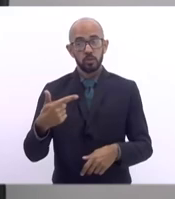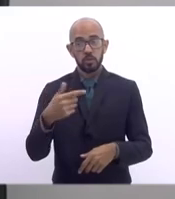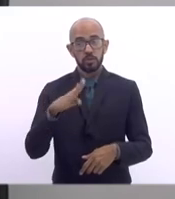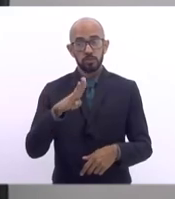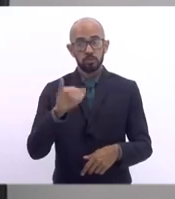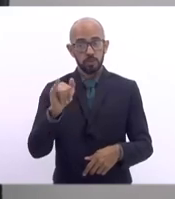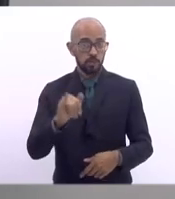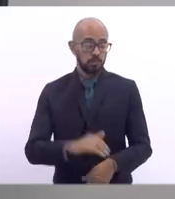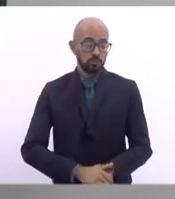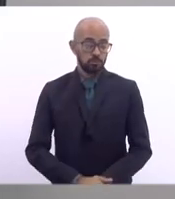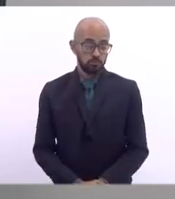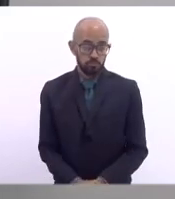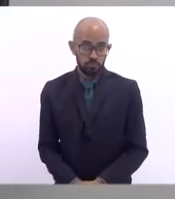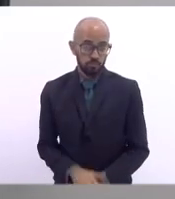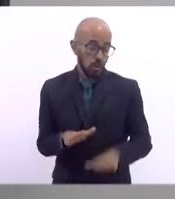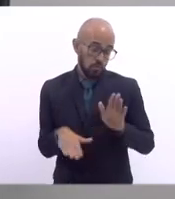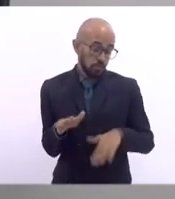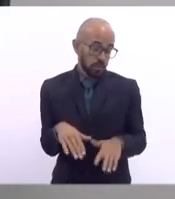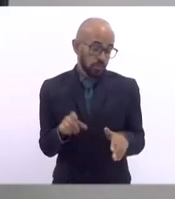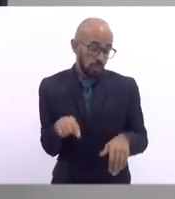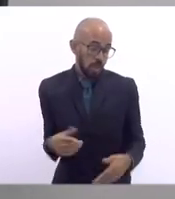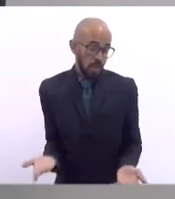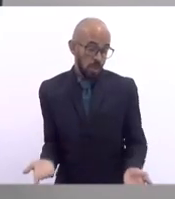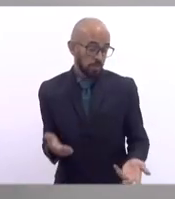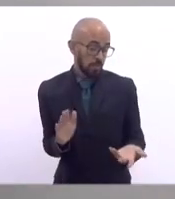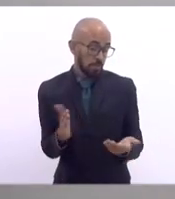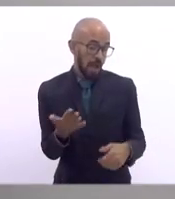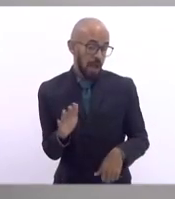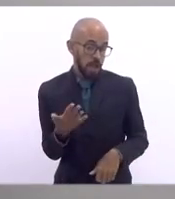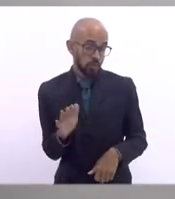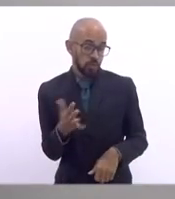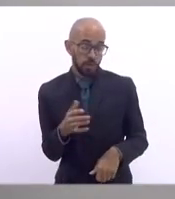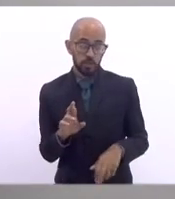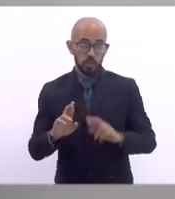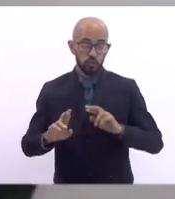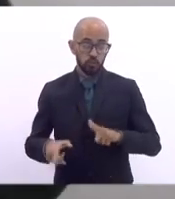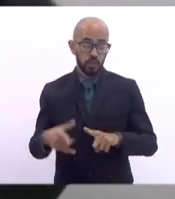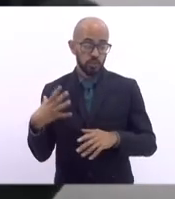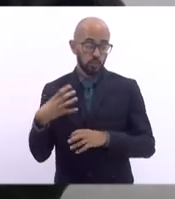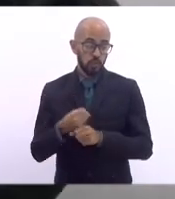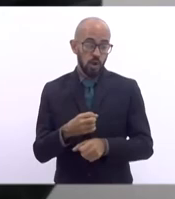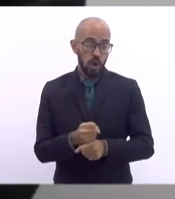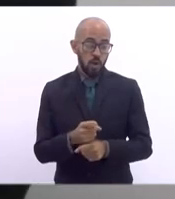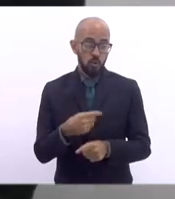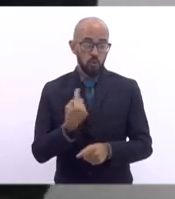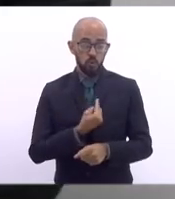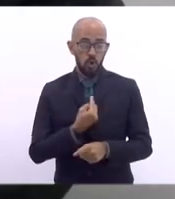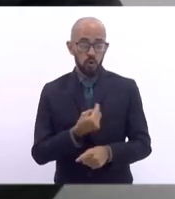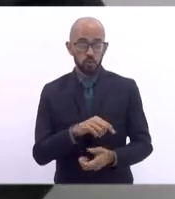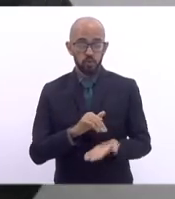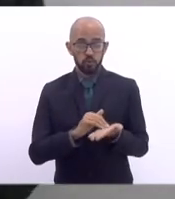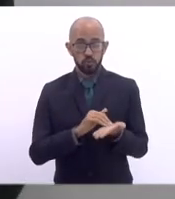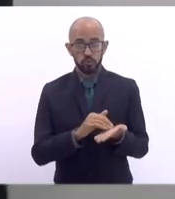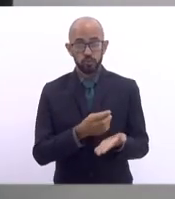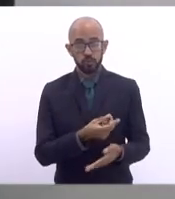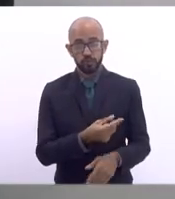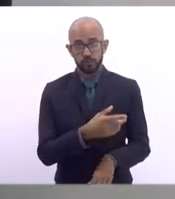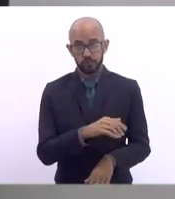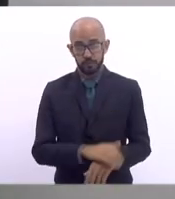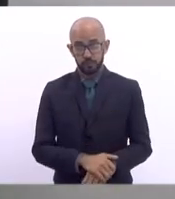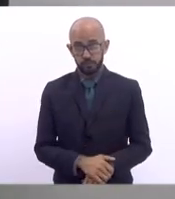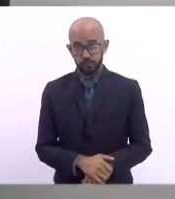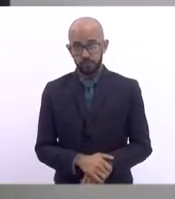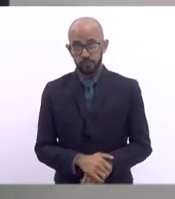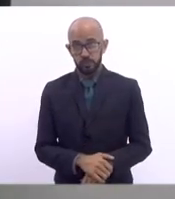né Talvez possa ser porque é mais ou na diferença entre o cálculo daqui com cálculo tesouros é e